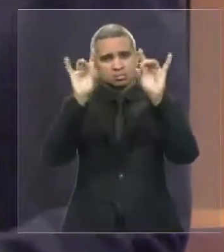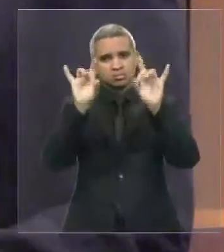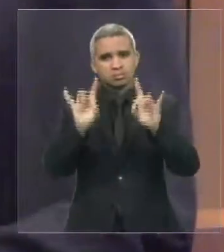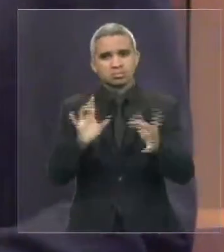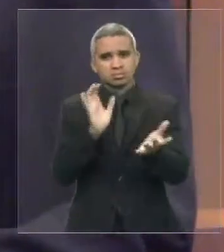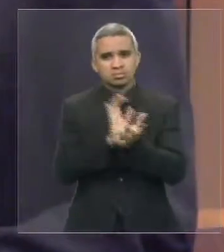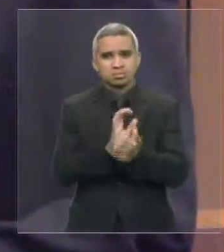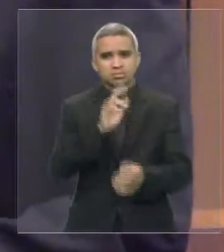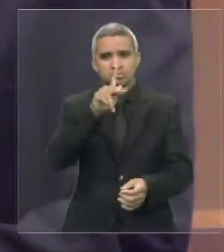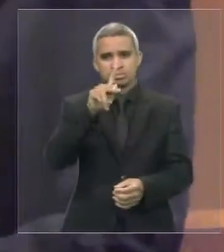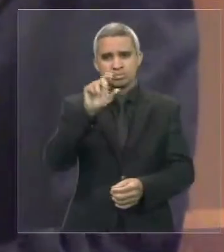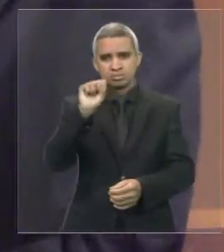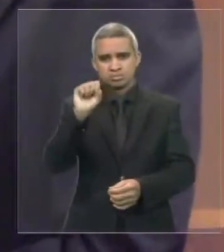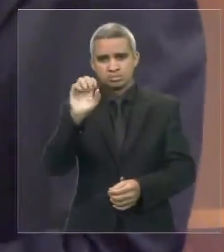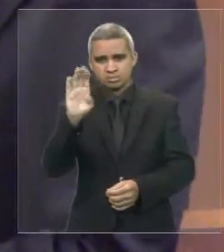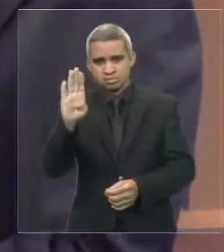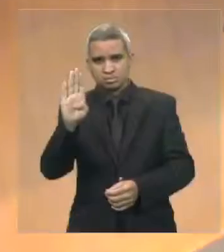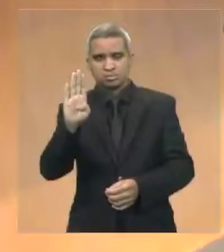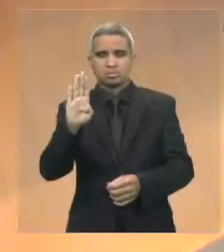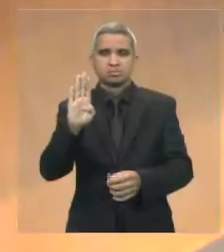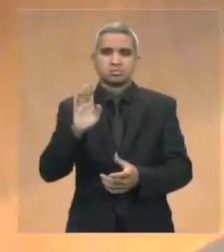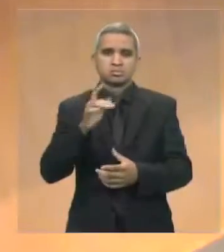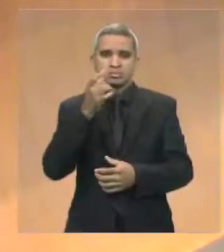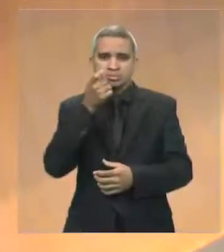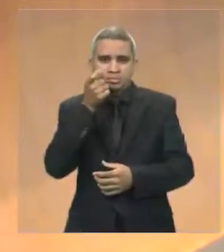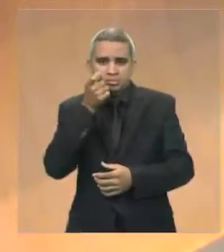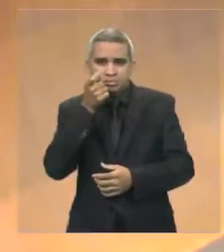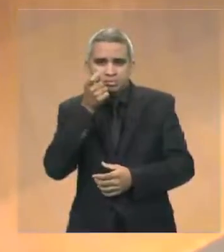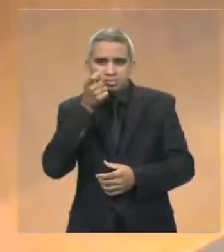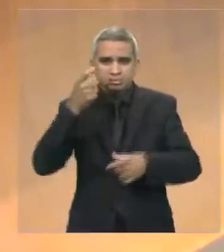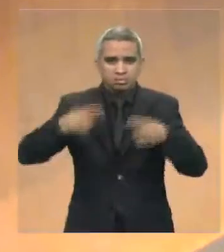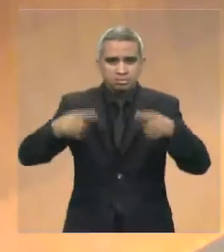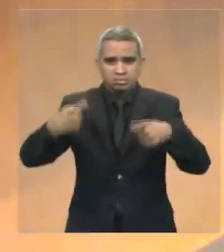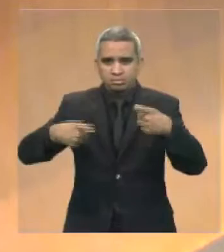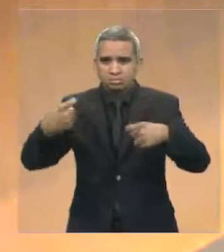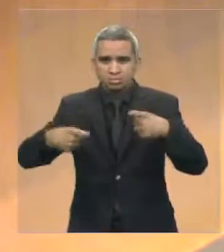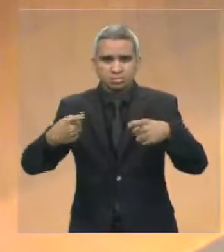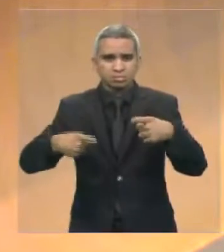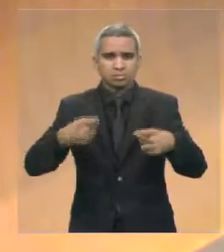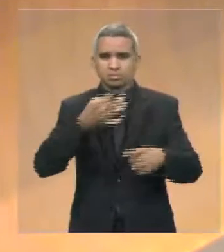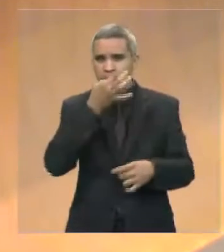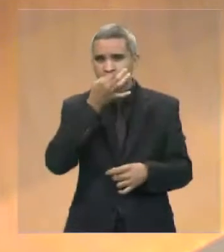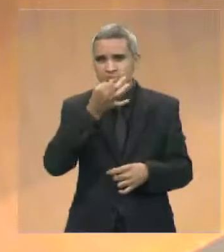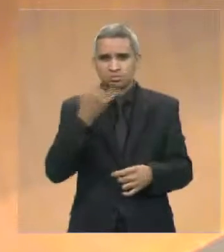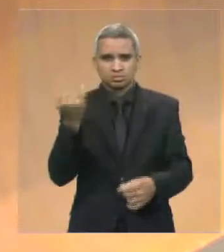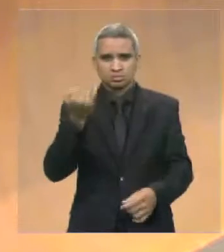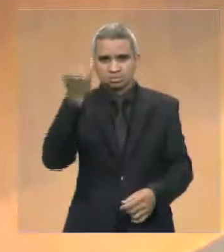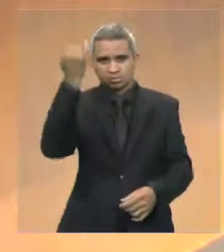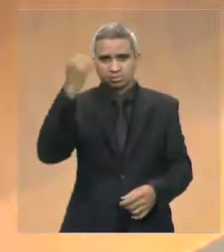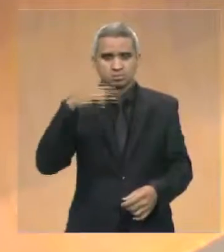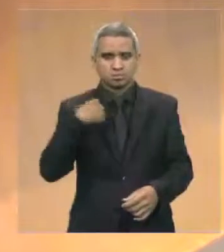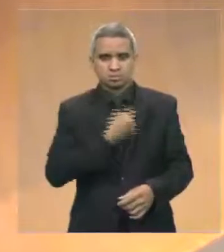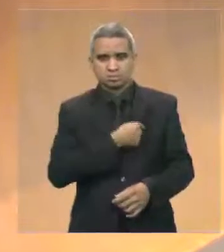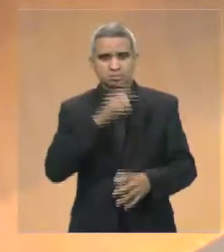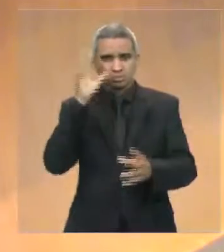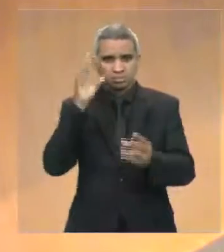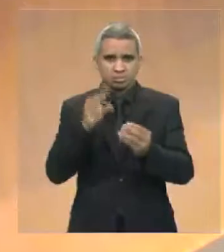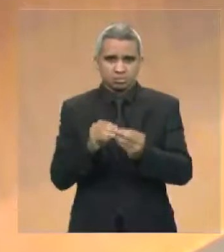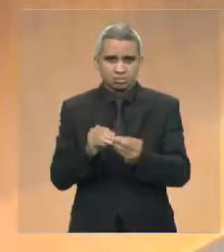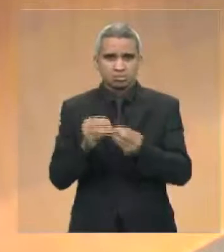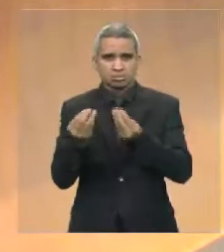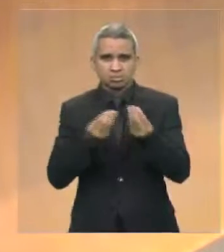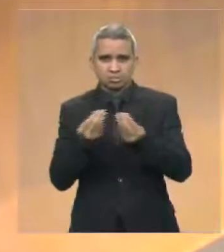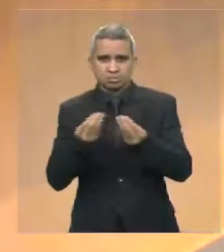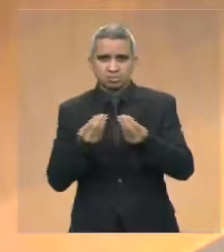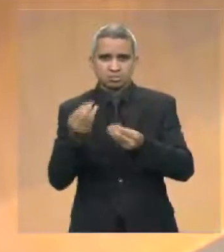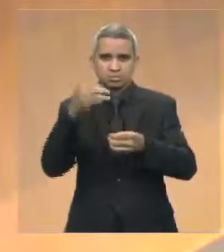comparecer e acompanhar essa discussão, que eu acho bastante interessante na construção desse entendimento dentro do